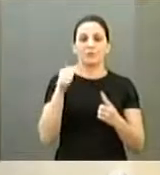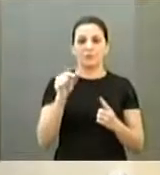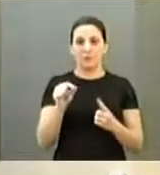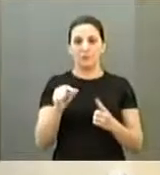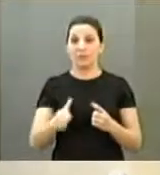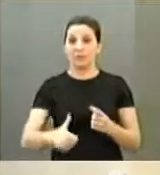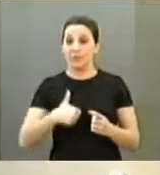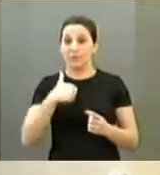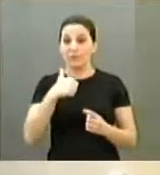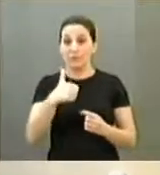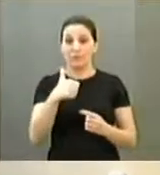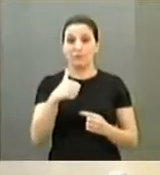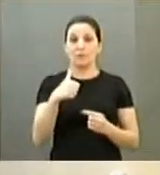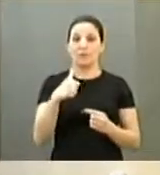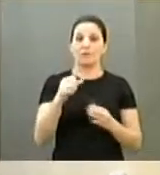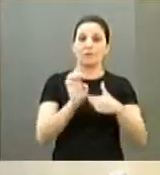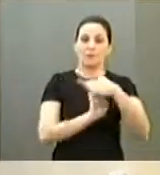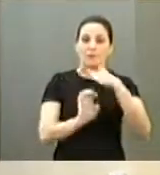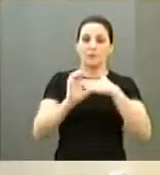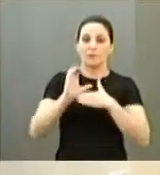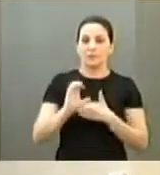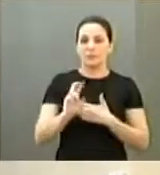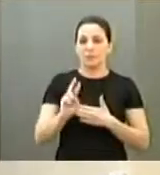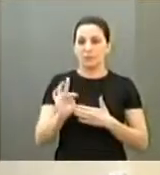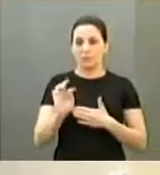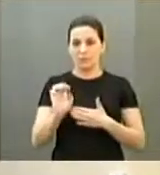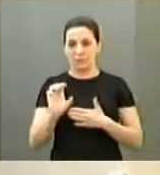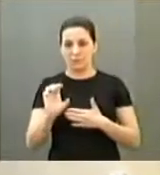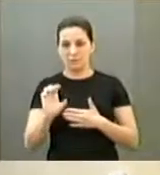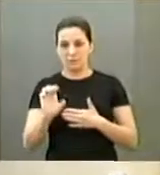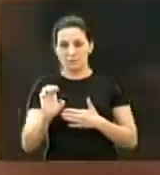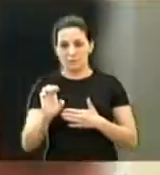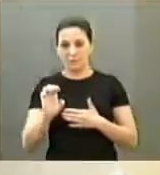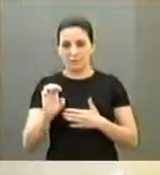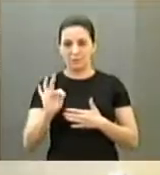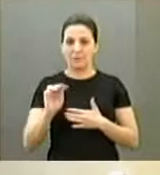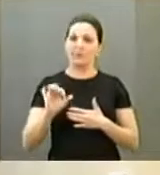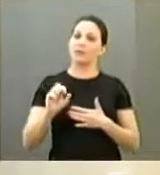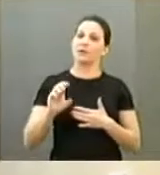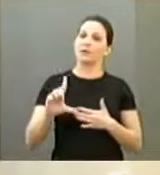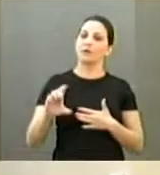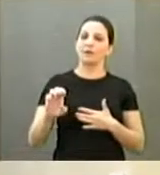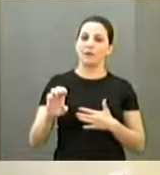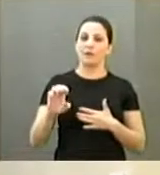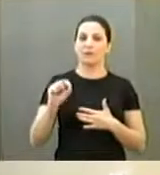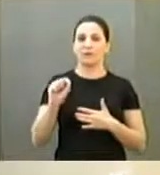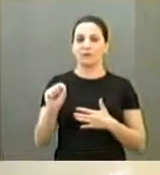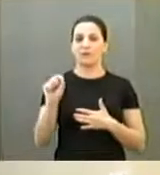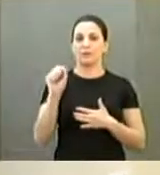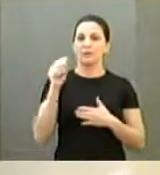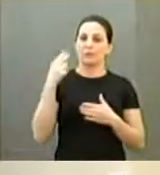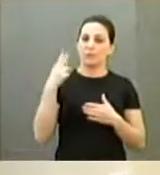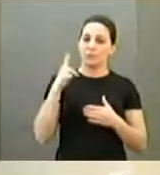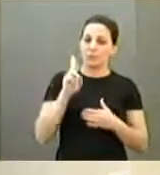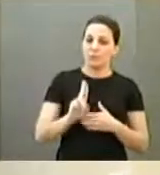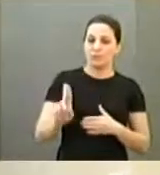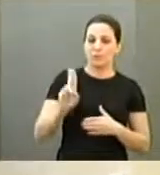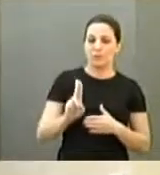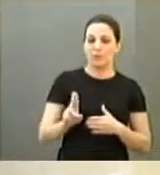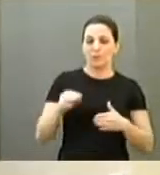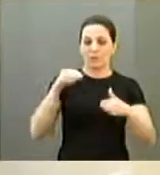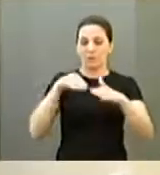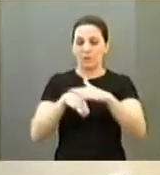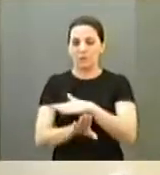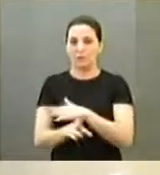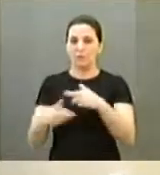positivamente pela presença da Cutrale nesse sentido. E o fato deles não poderem usar o depósito do Porto de